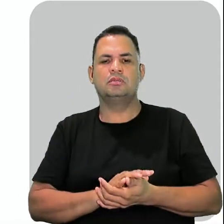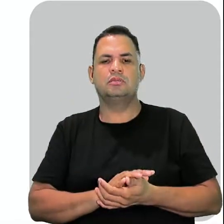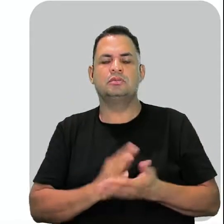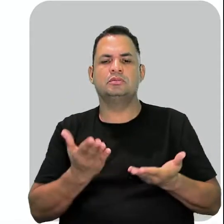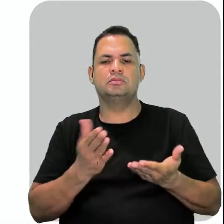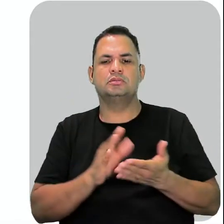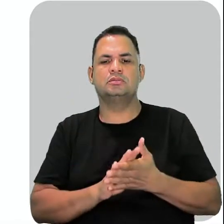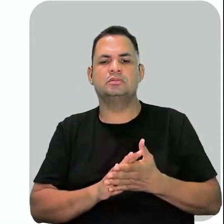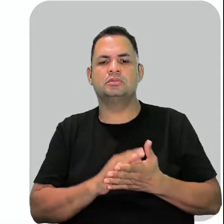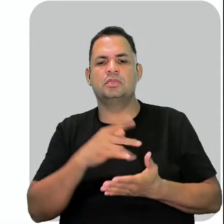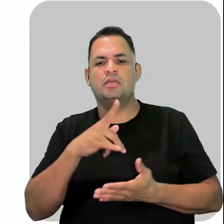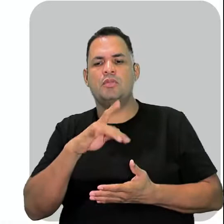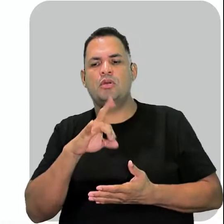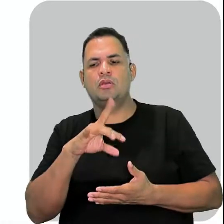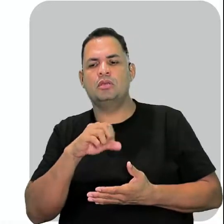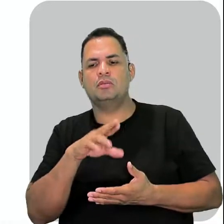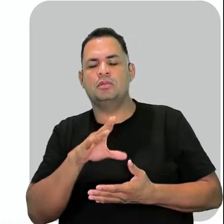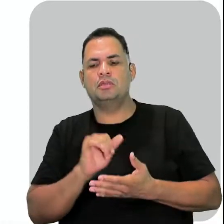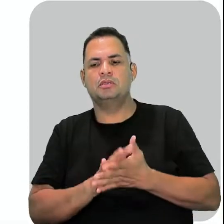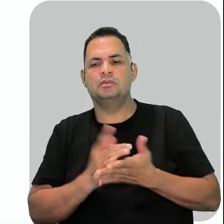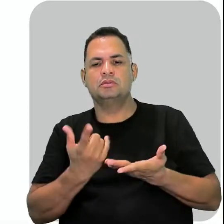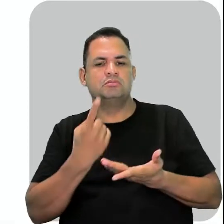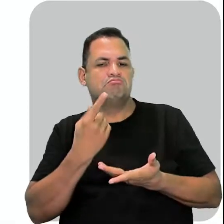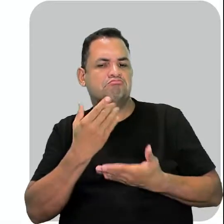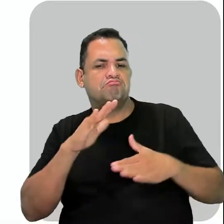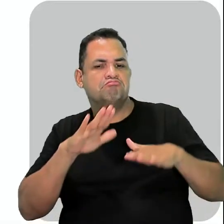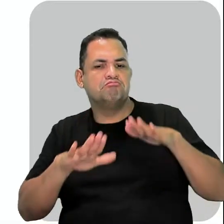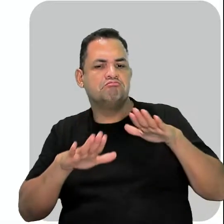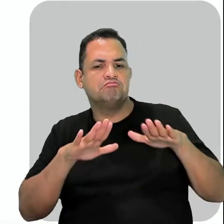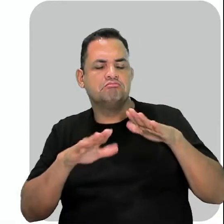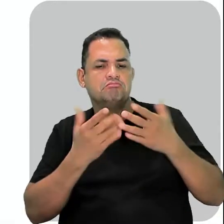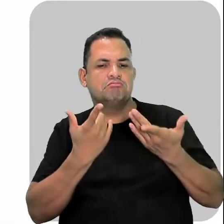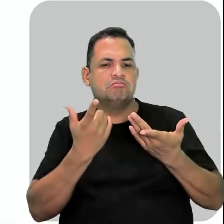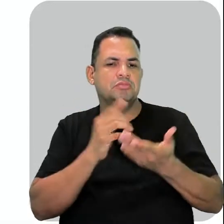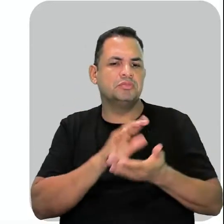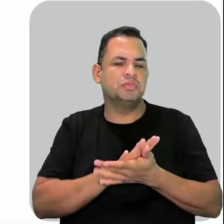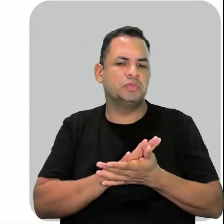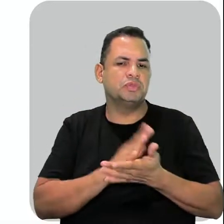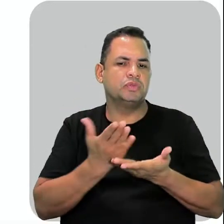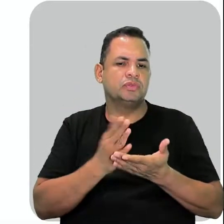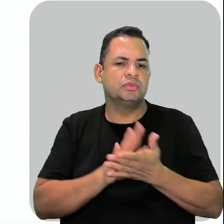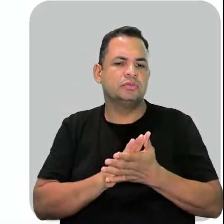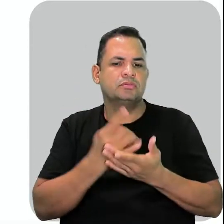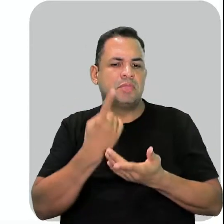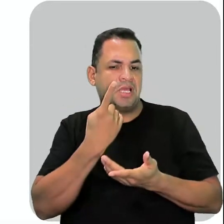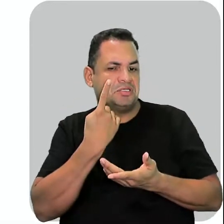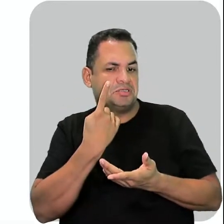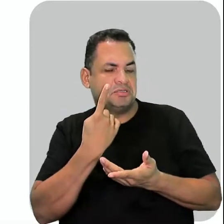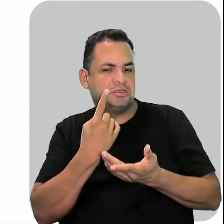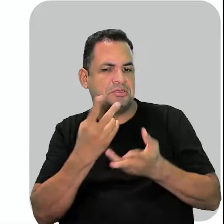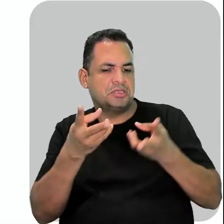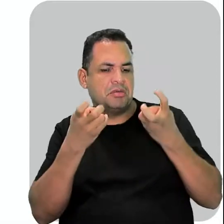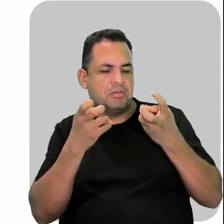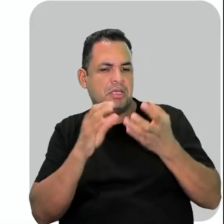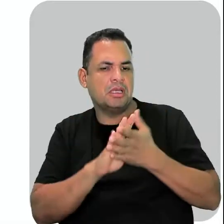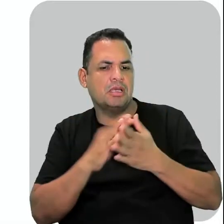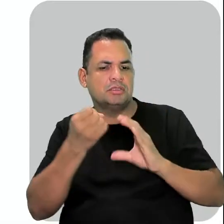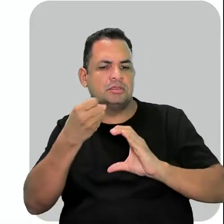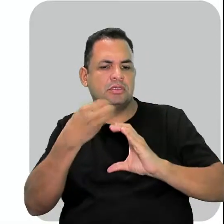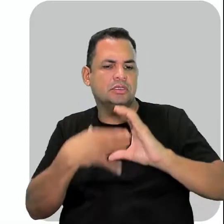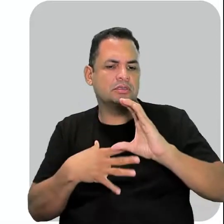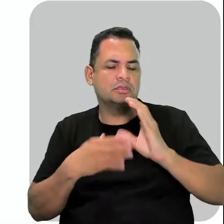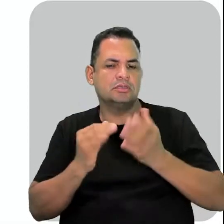ou polímeros, a mostra a estrutura, e aí às vezes pede só para você identificar as funções que estão fazendo parte